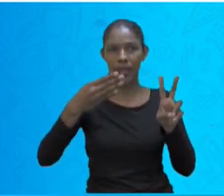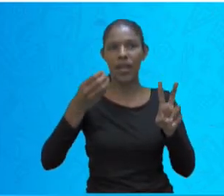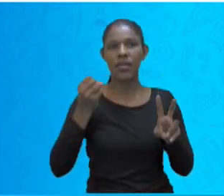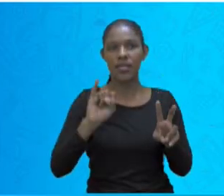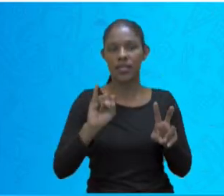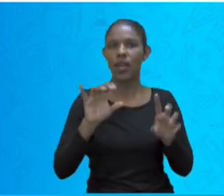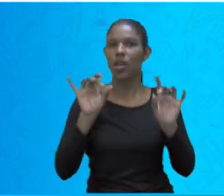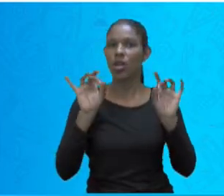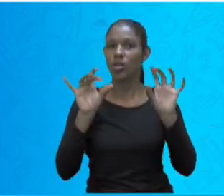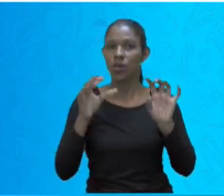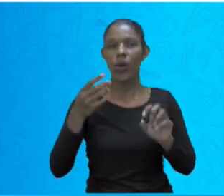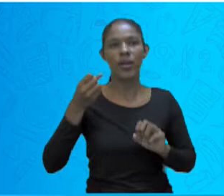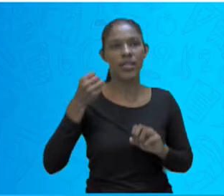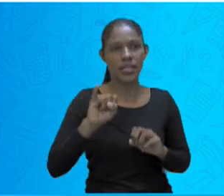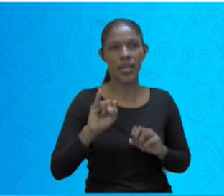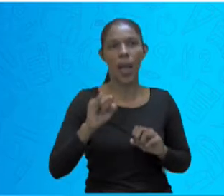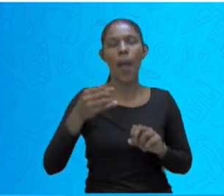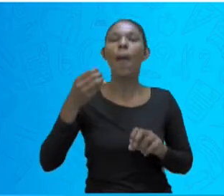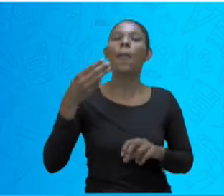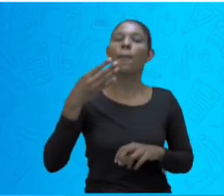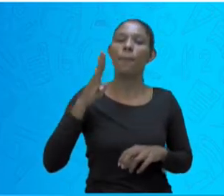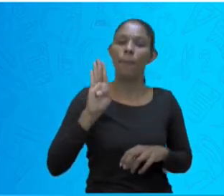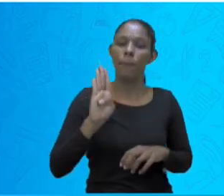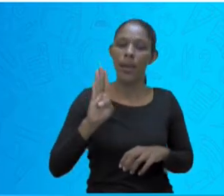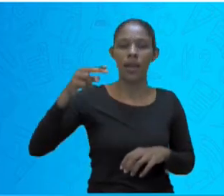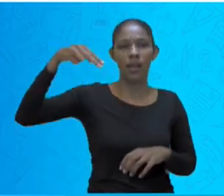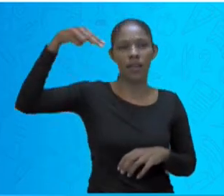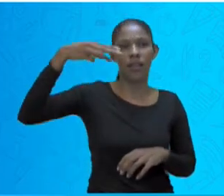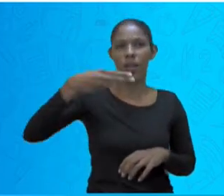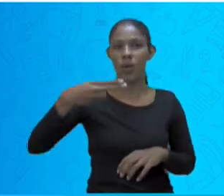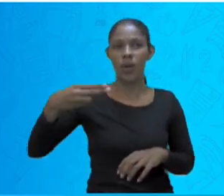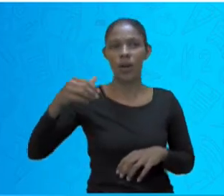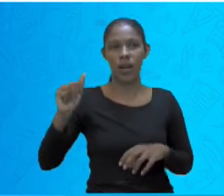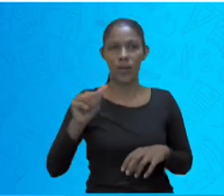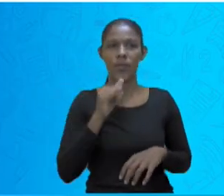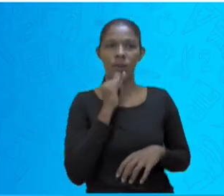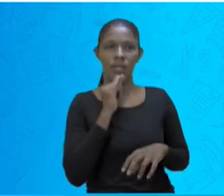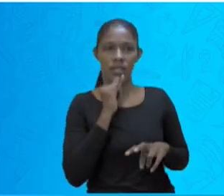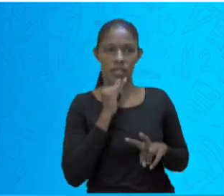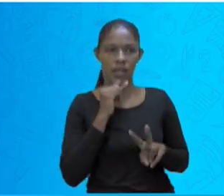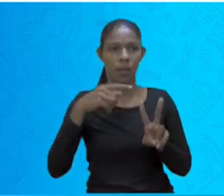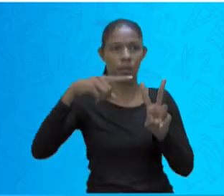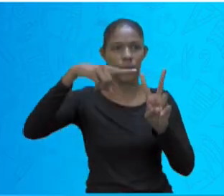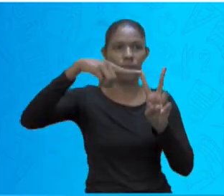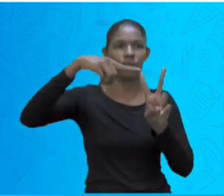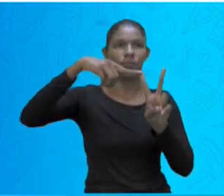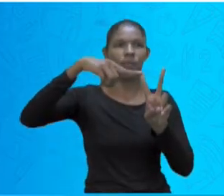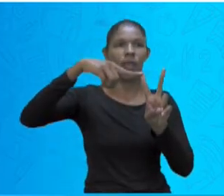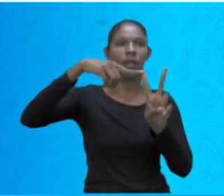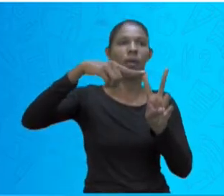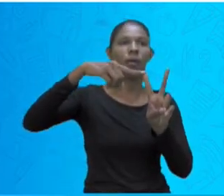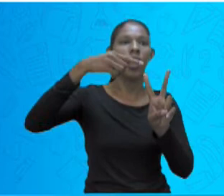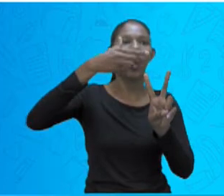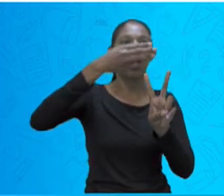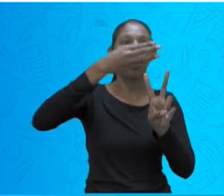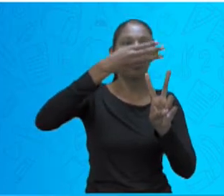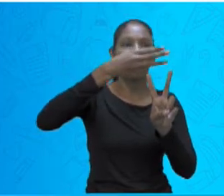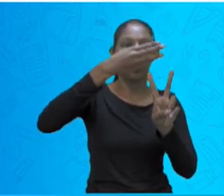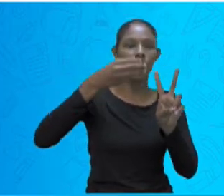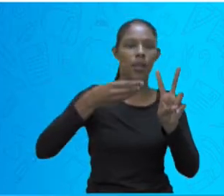se B elevado a N é igual a A. Exemplo, eu tenho aqui a raiz cúbica de